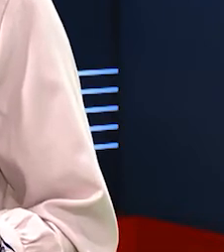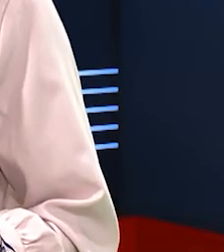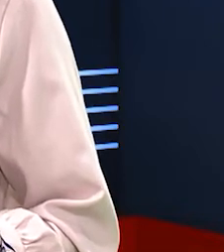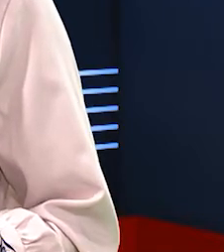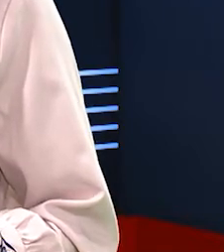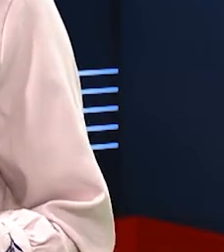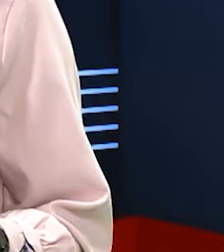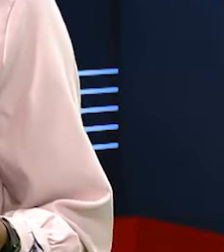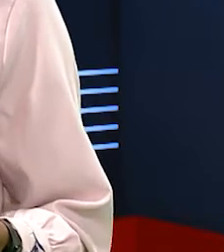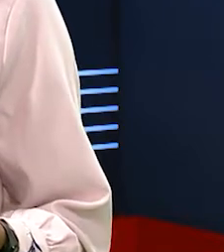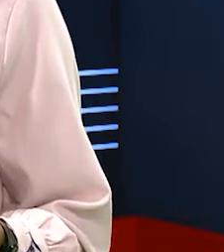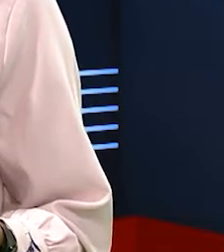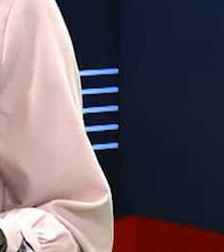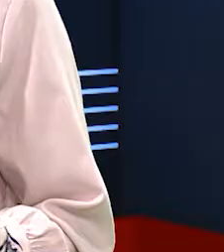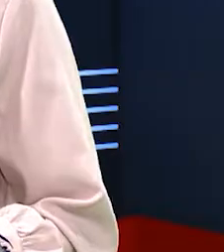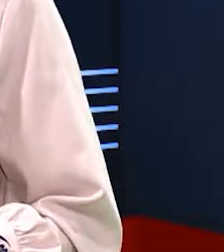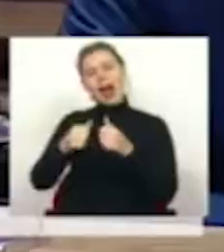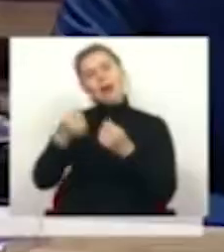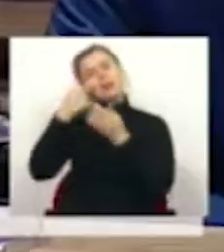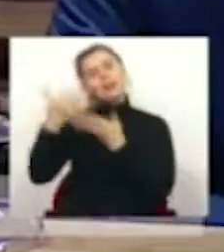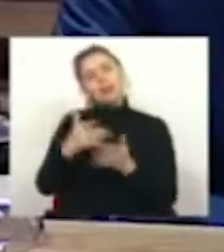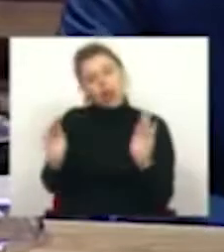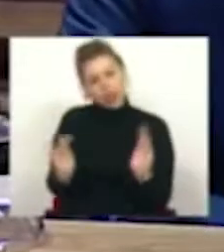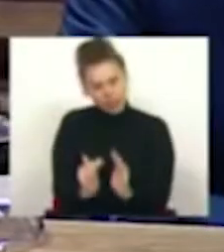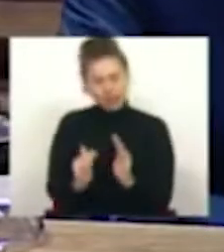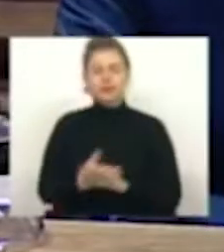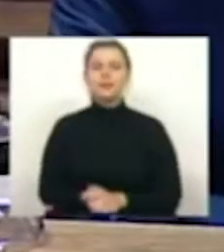será agrada é prioridade do orçamento do estado